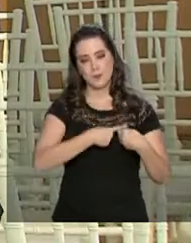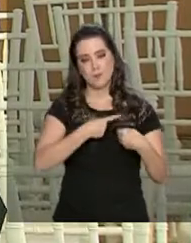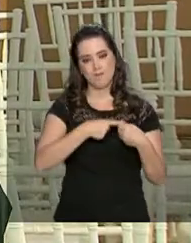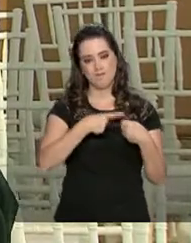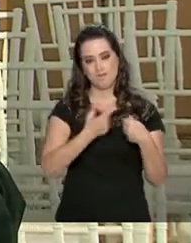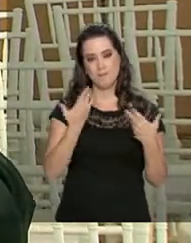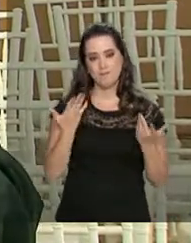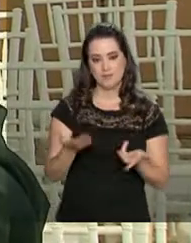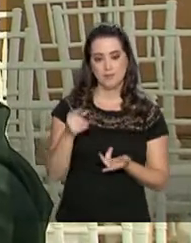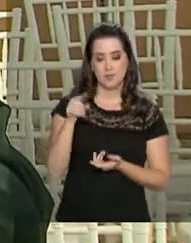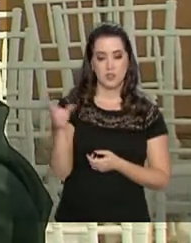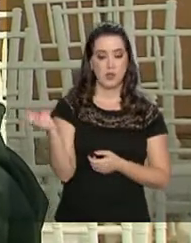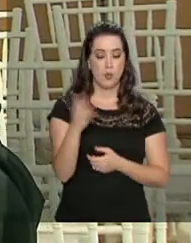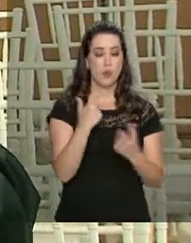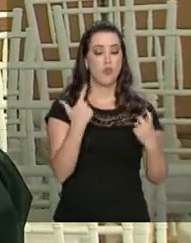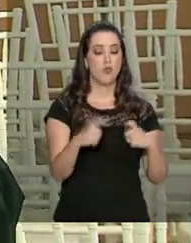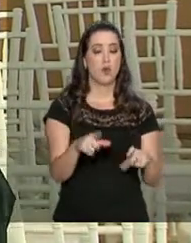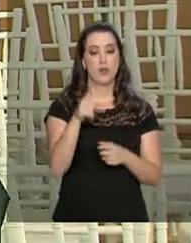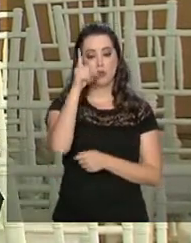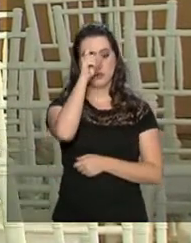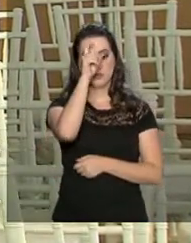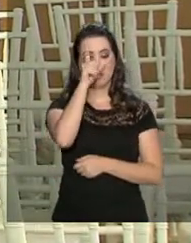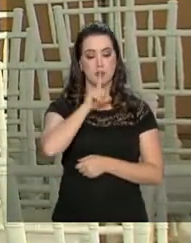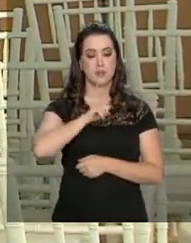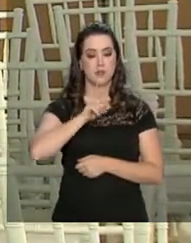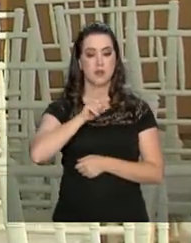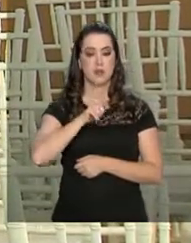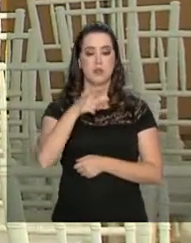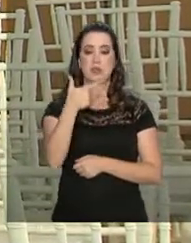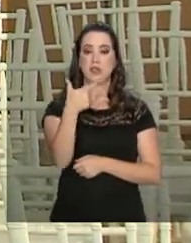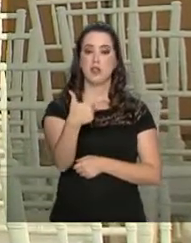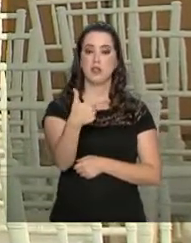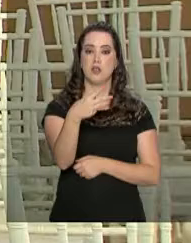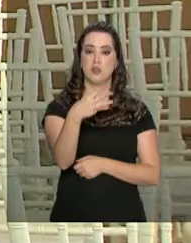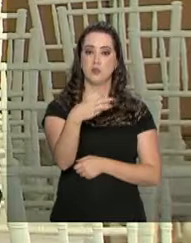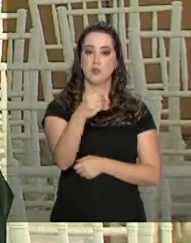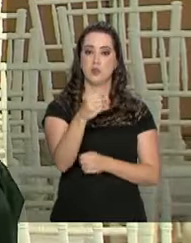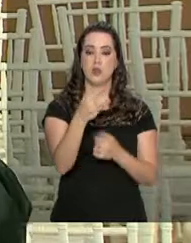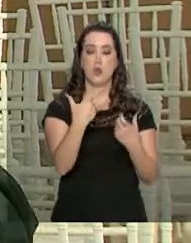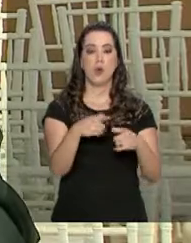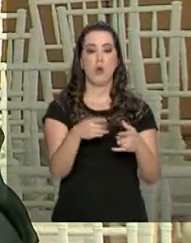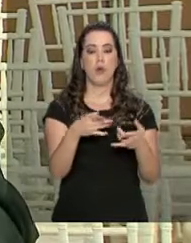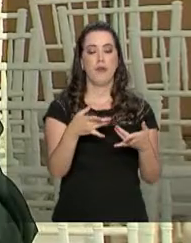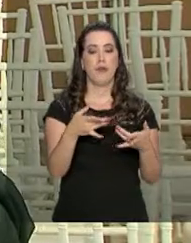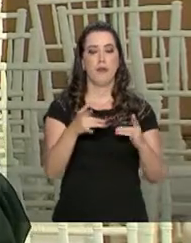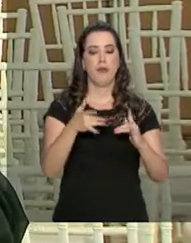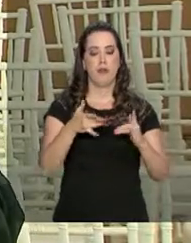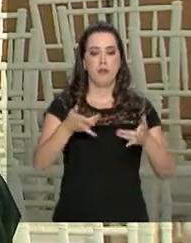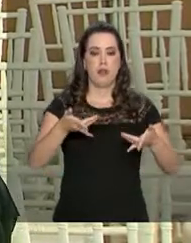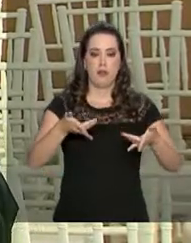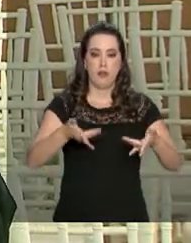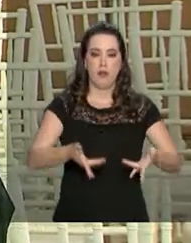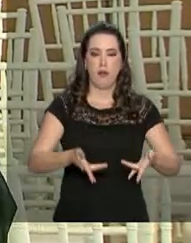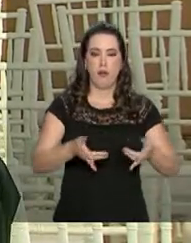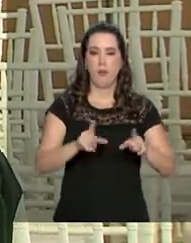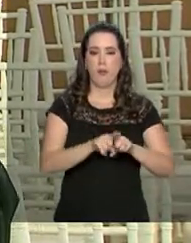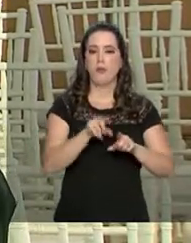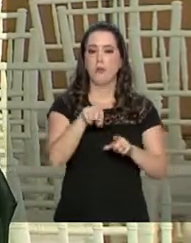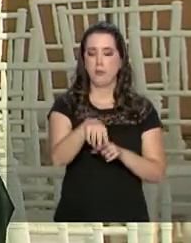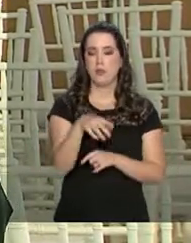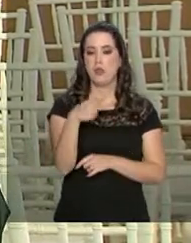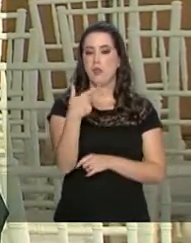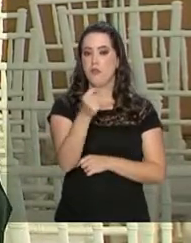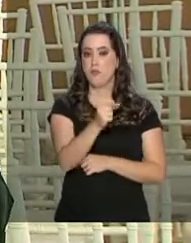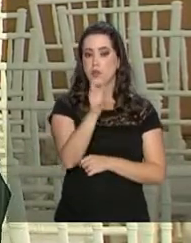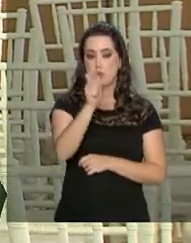da cidade. A nova unidade vai contar com 230 leitos, sendo 20 deles para emergência e